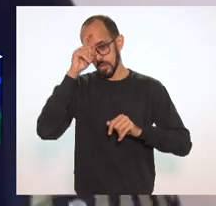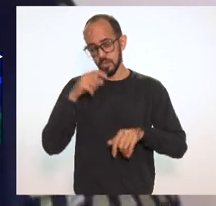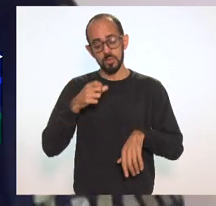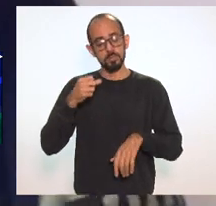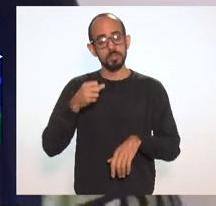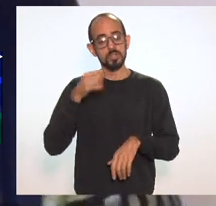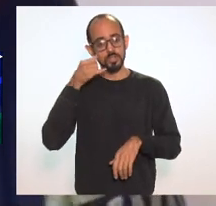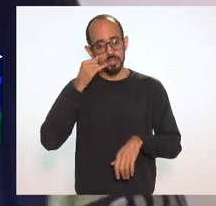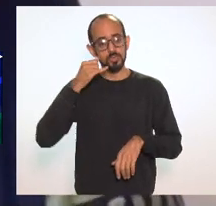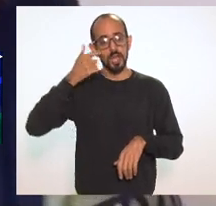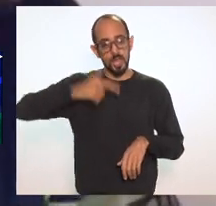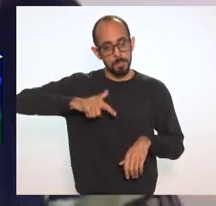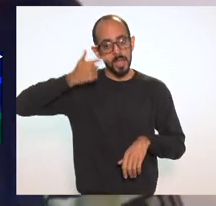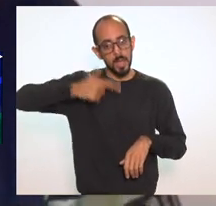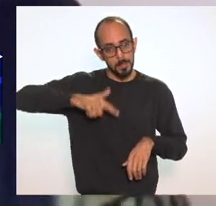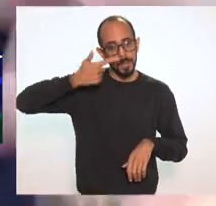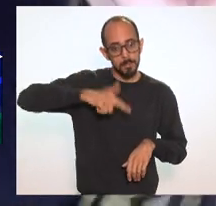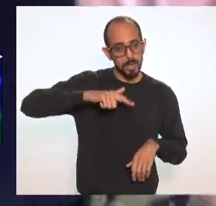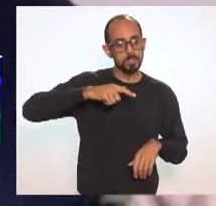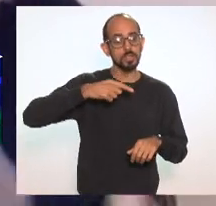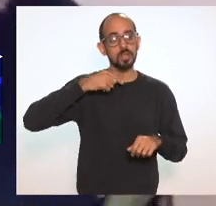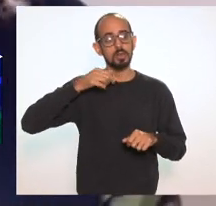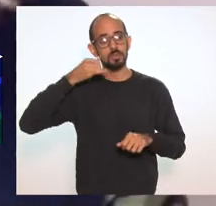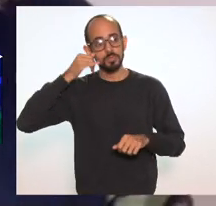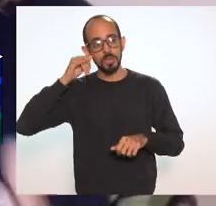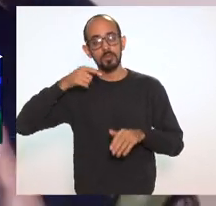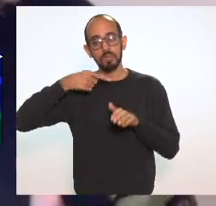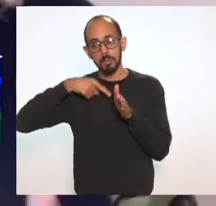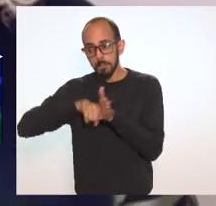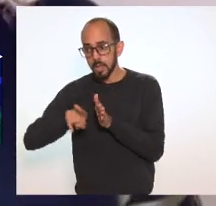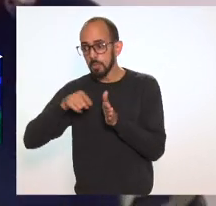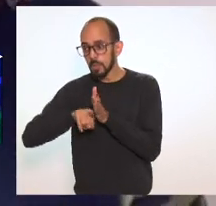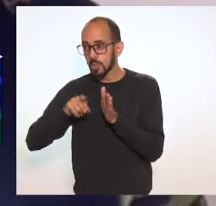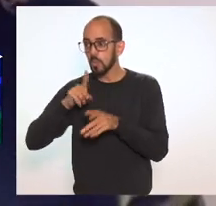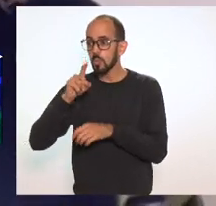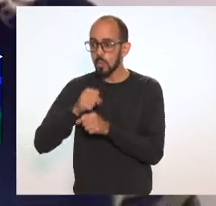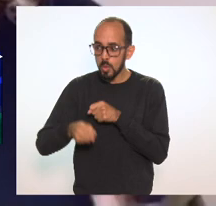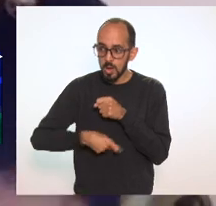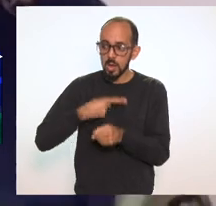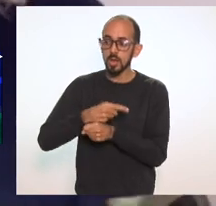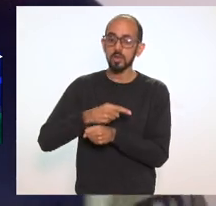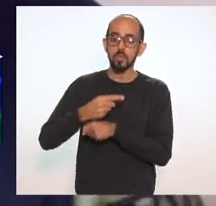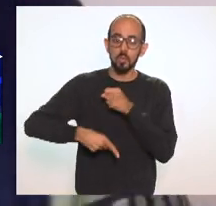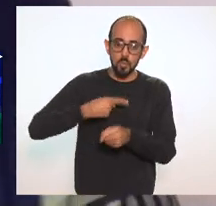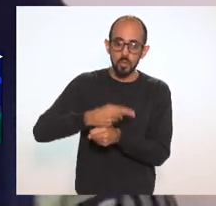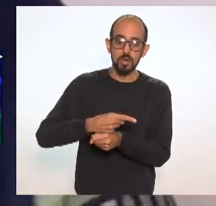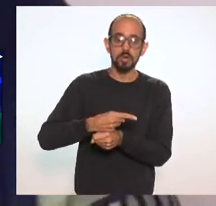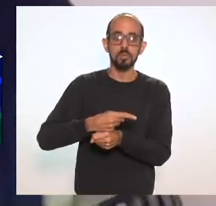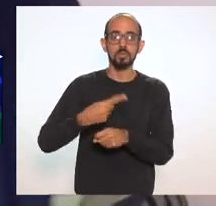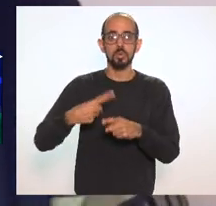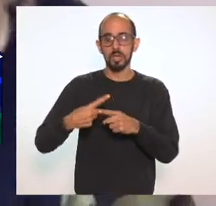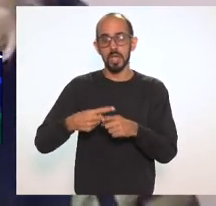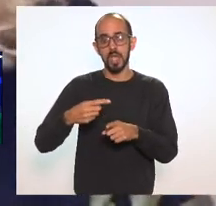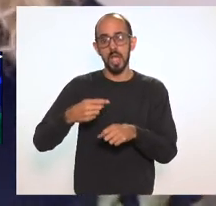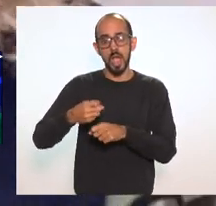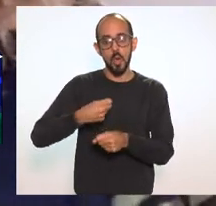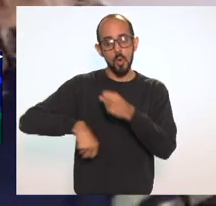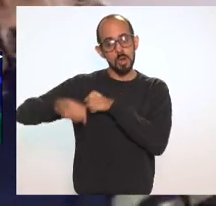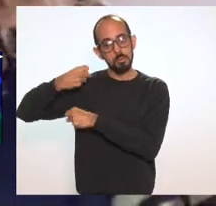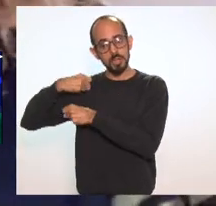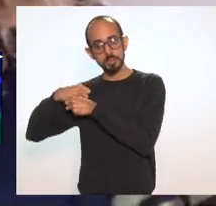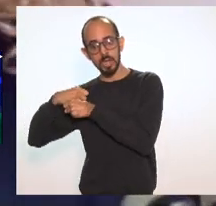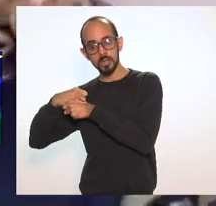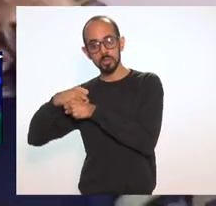ficar repetindo a Anna a Anna a mesma pergunta porque lá em março de 2020 que a gente se perguntou vai